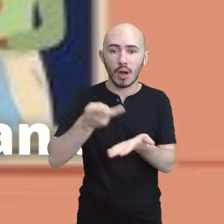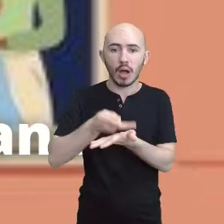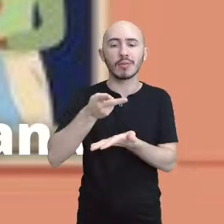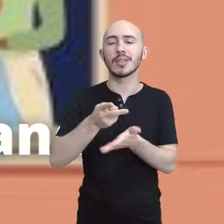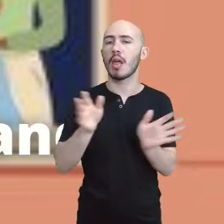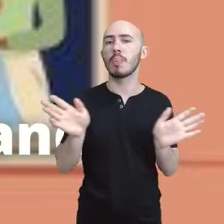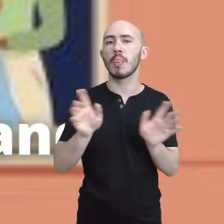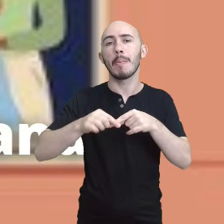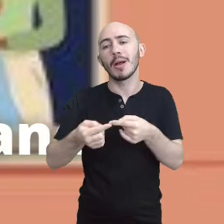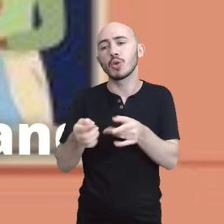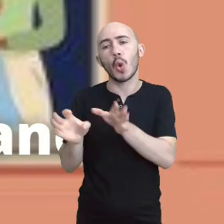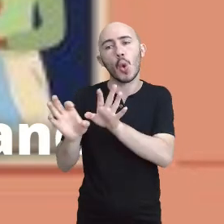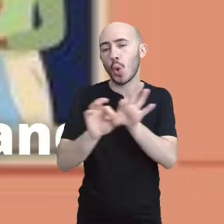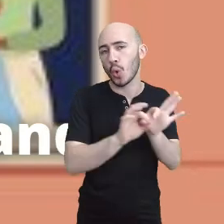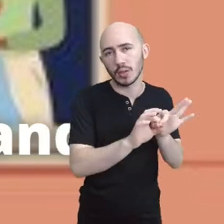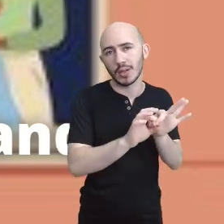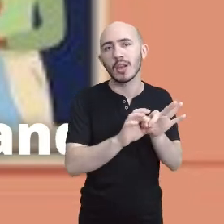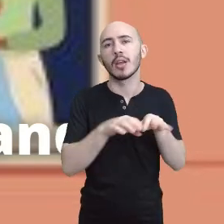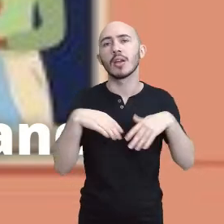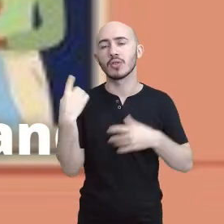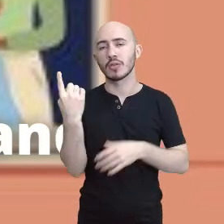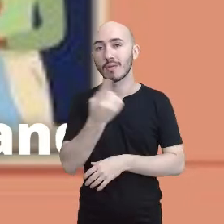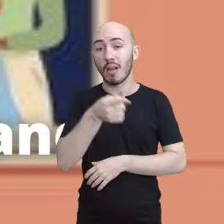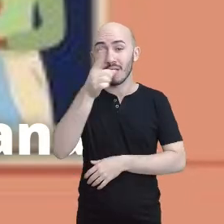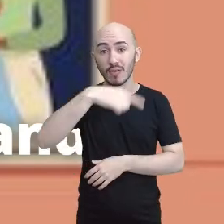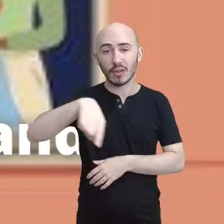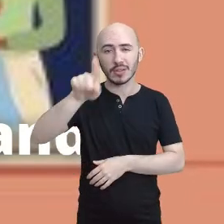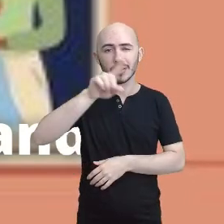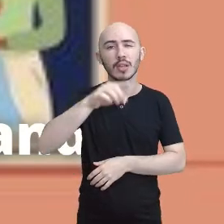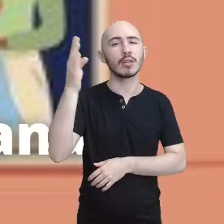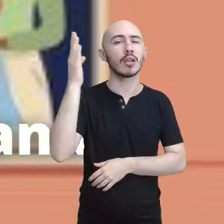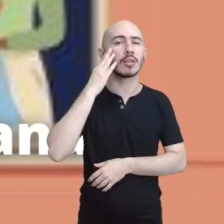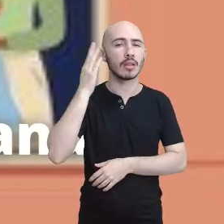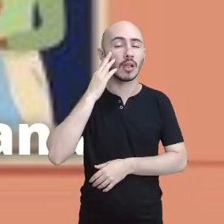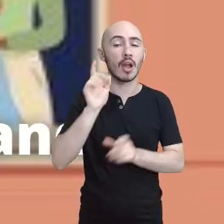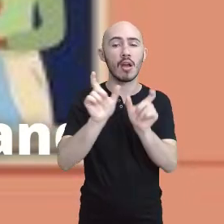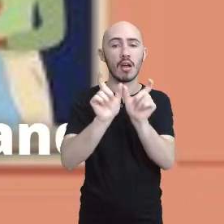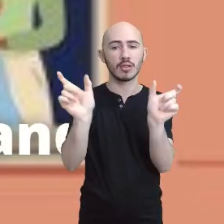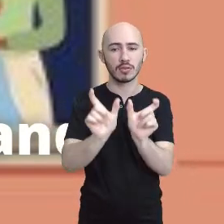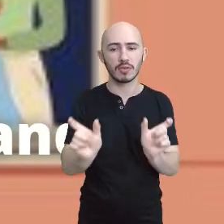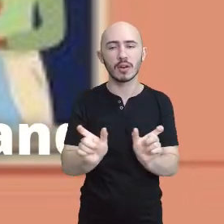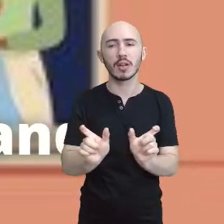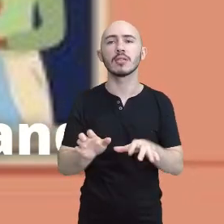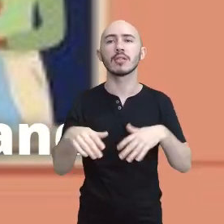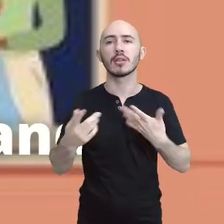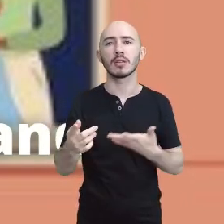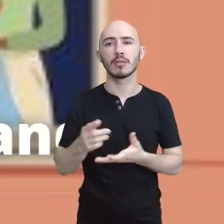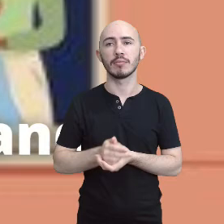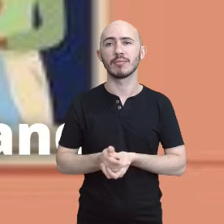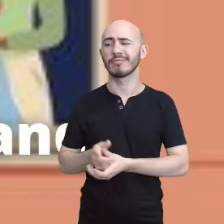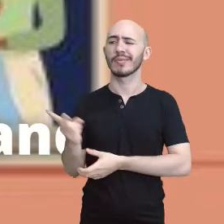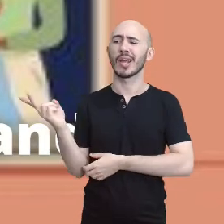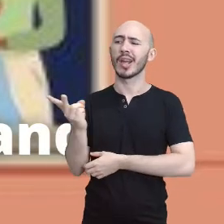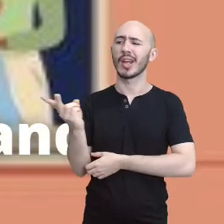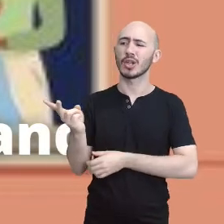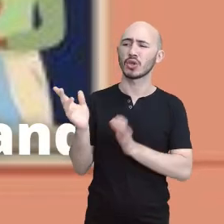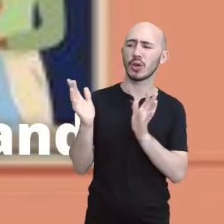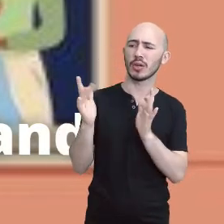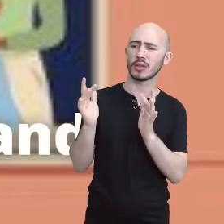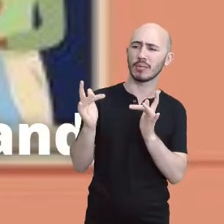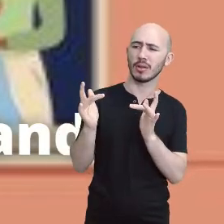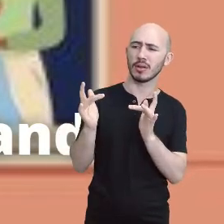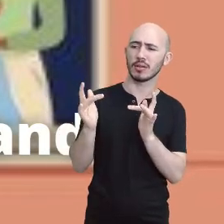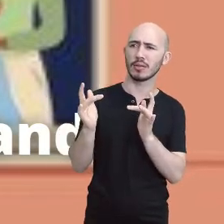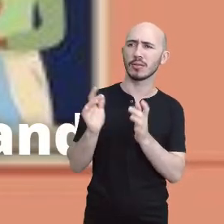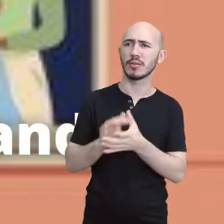ali, são situações para que vocês possam ir pegando e vendo as estruturas das frases. Eles não estão namorando. Isso aqui não é namorar, não sei